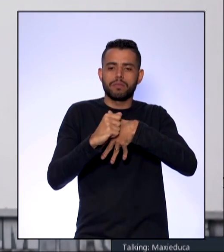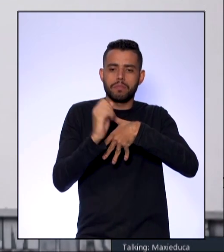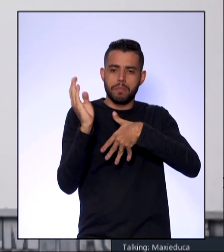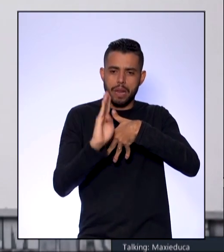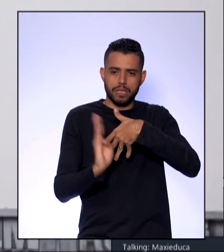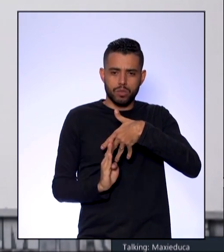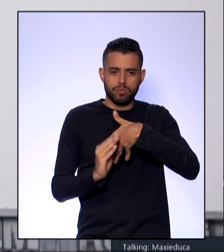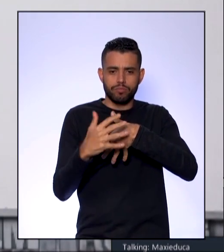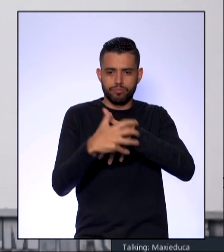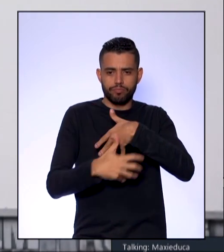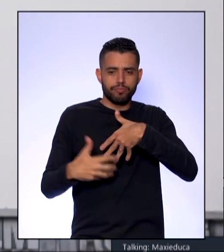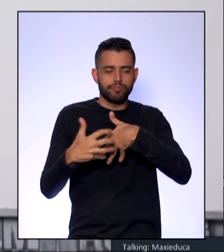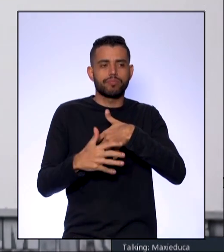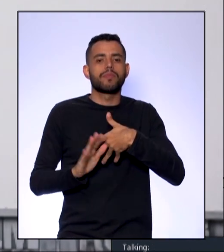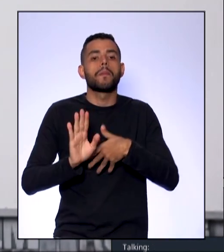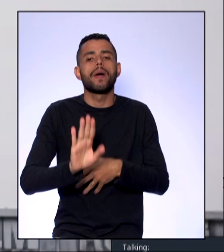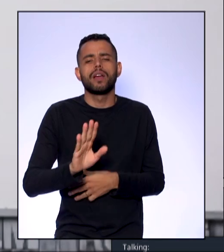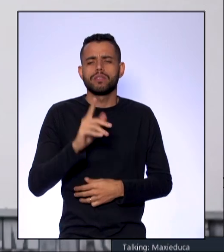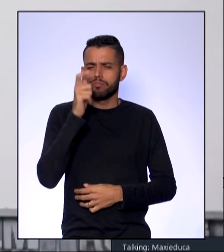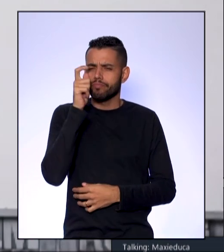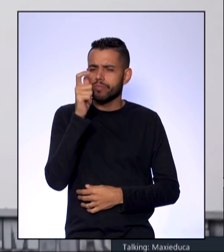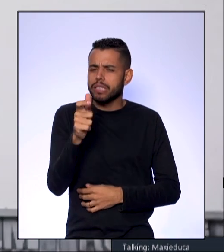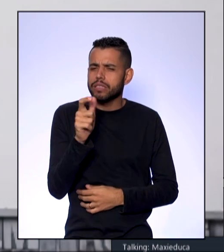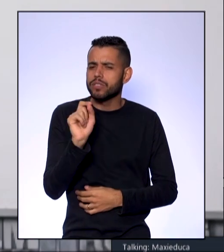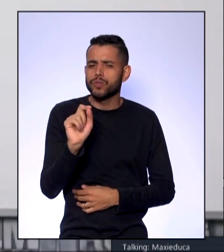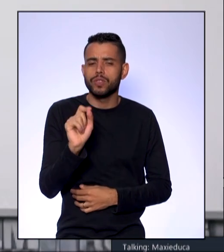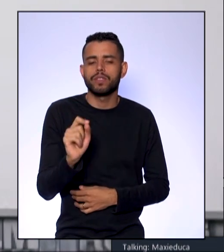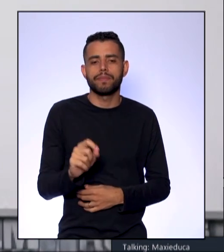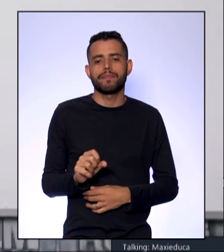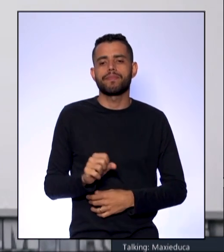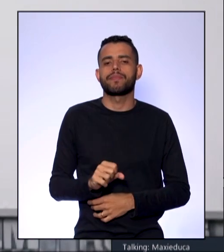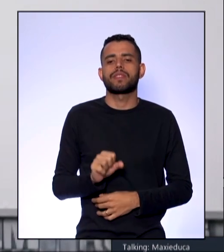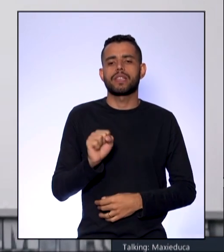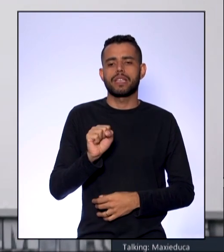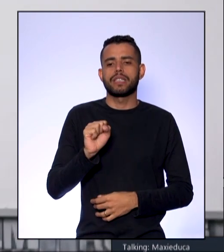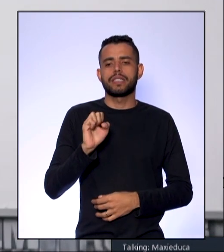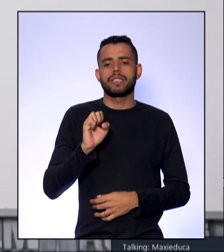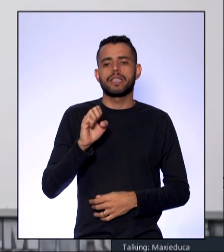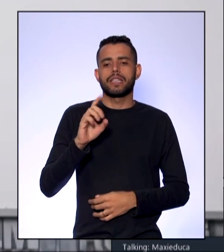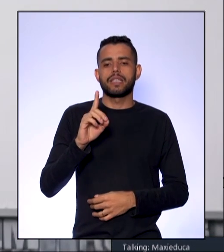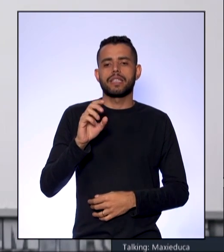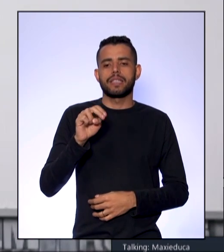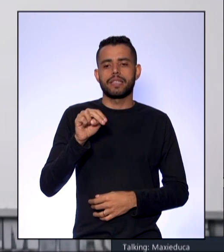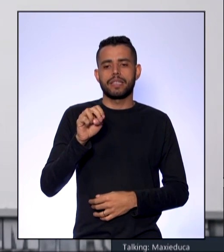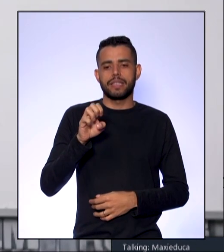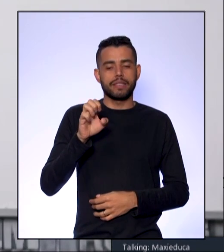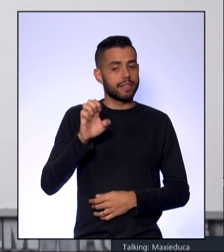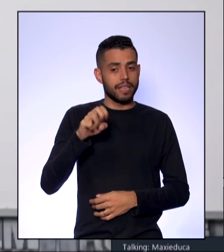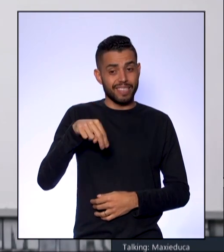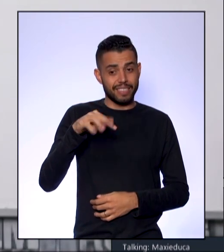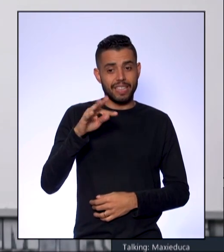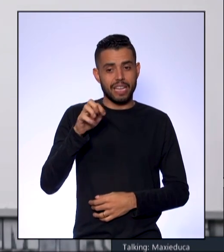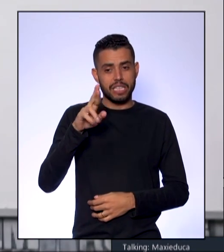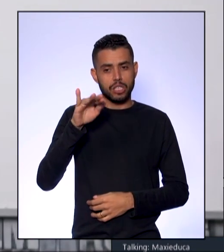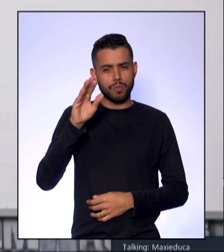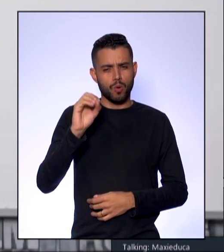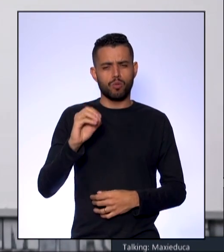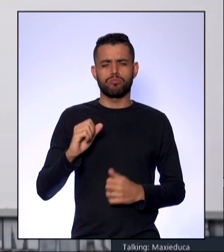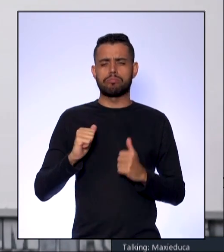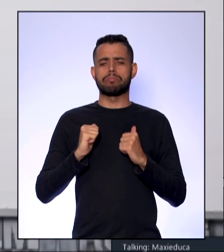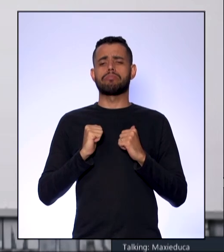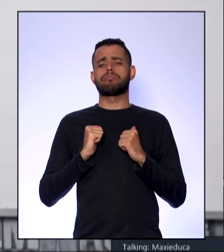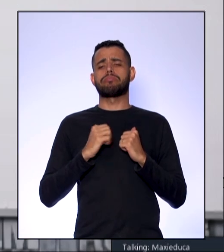interessante aqui. Olha só. O sedentarismo. Galera, muita atenção. O que foi o